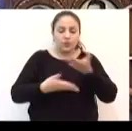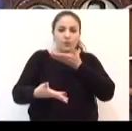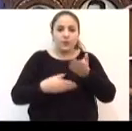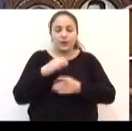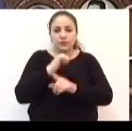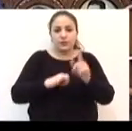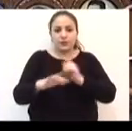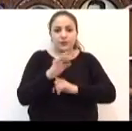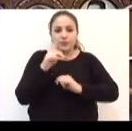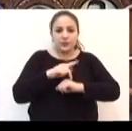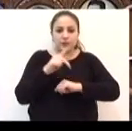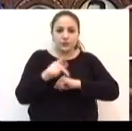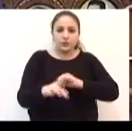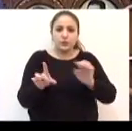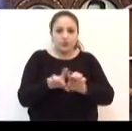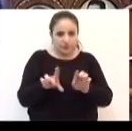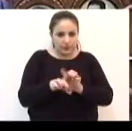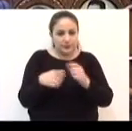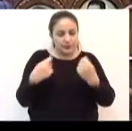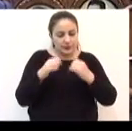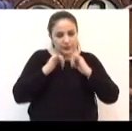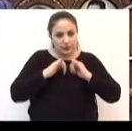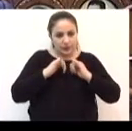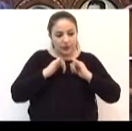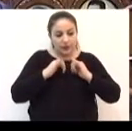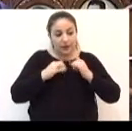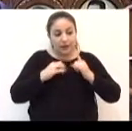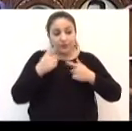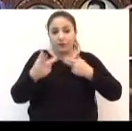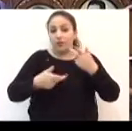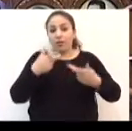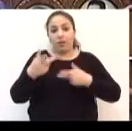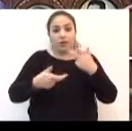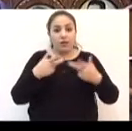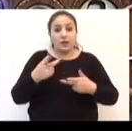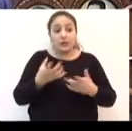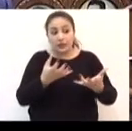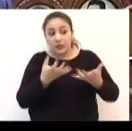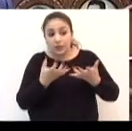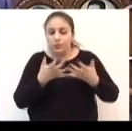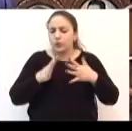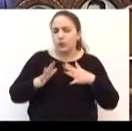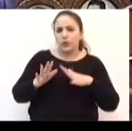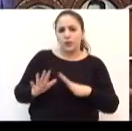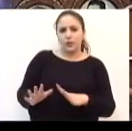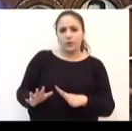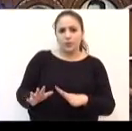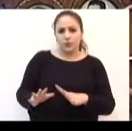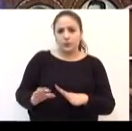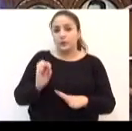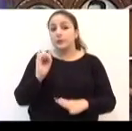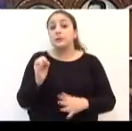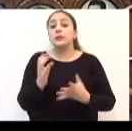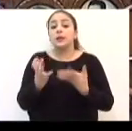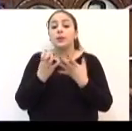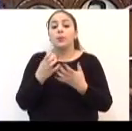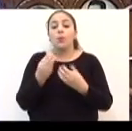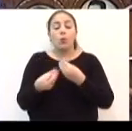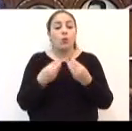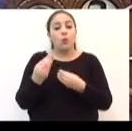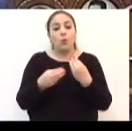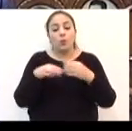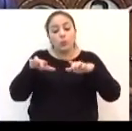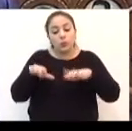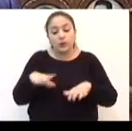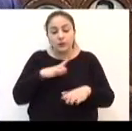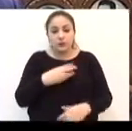sociedade passofundense também tem que se pronunciar. Queremos ou não queremos comércio ambulante, se queremos, em que condições e onde ele pode